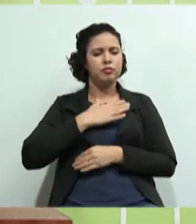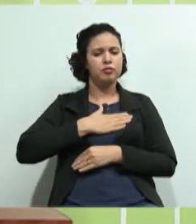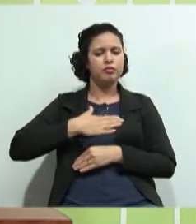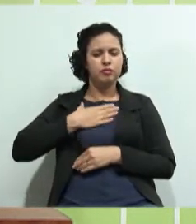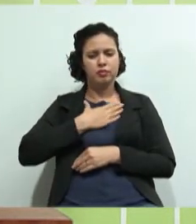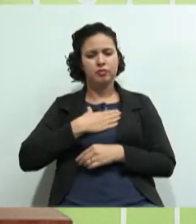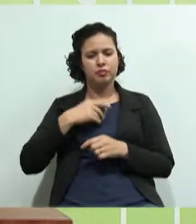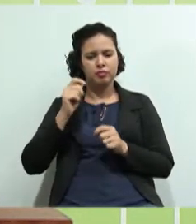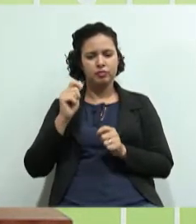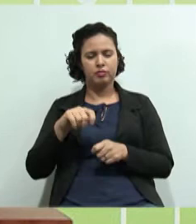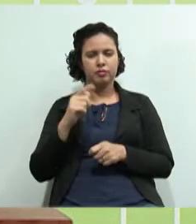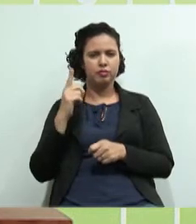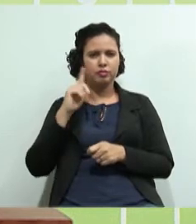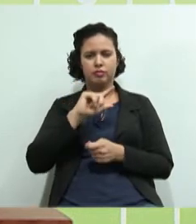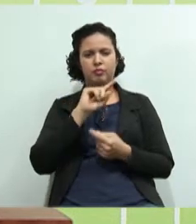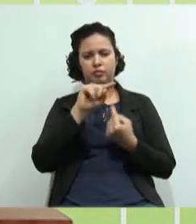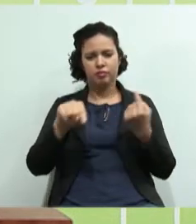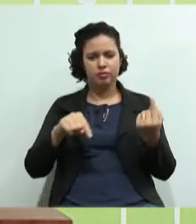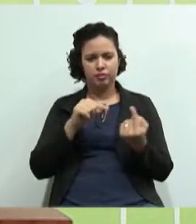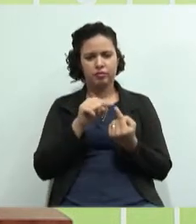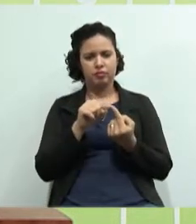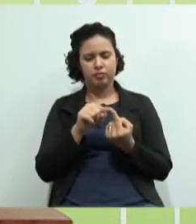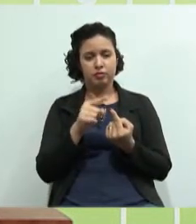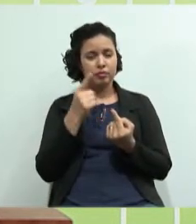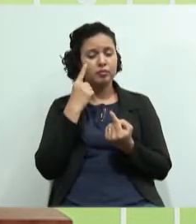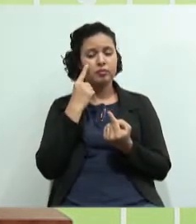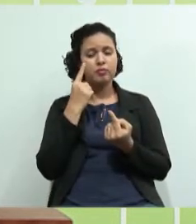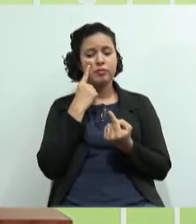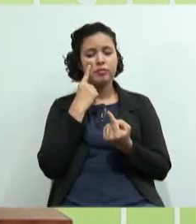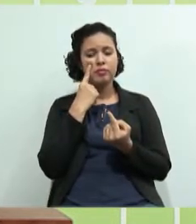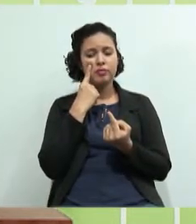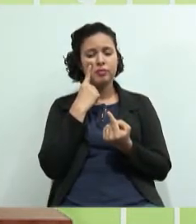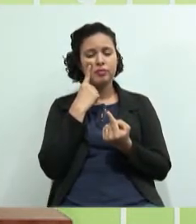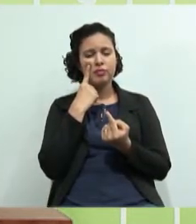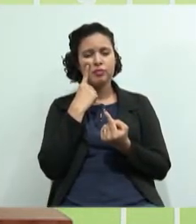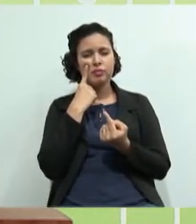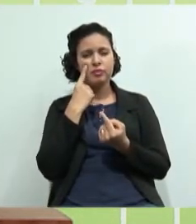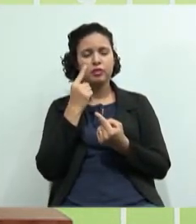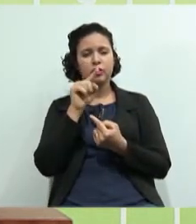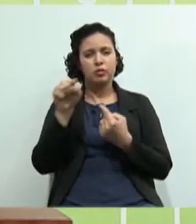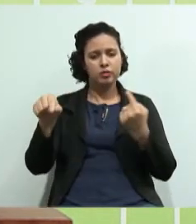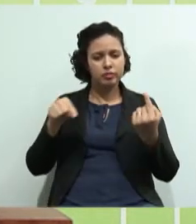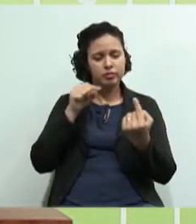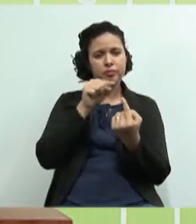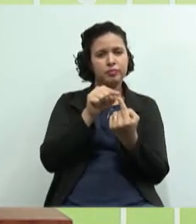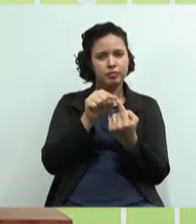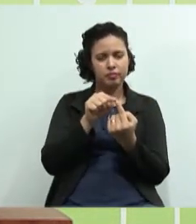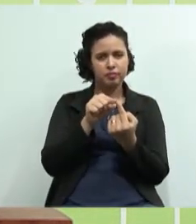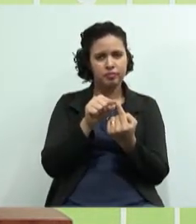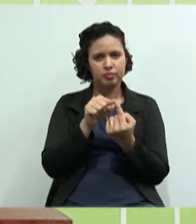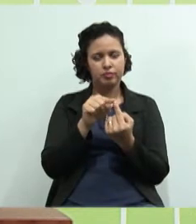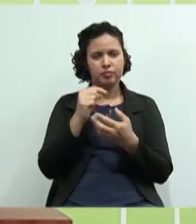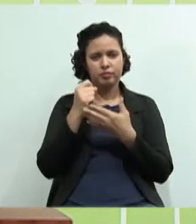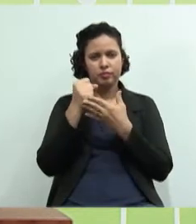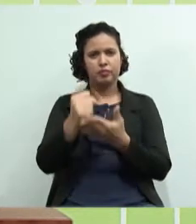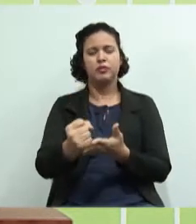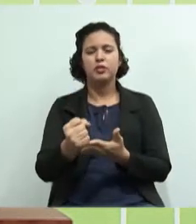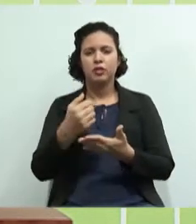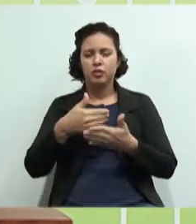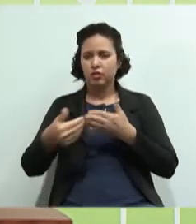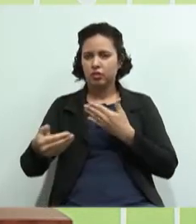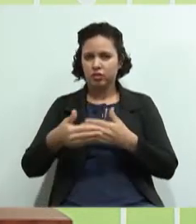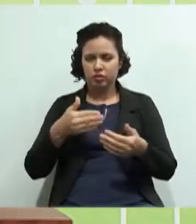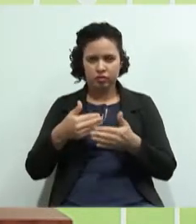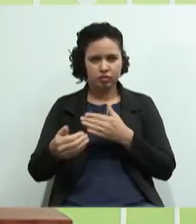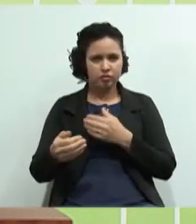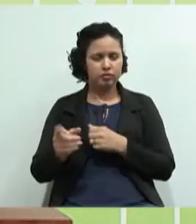cria meios para alcançar os objetivos. Veja bem, não quer dizer que o alcance desses objetivos foram feitos de qualquer forma,